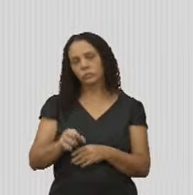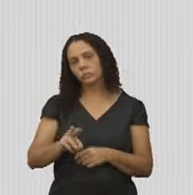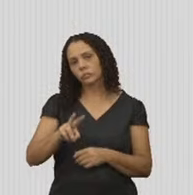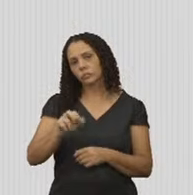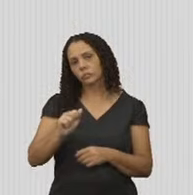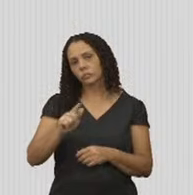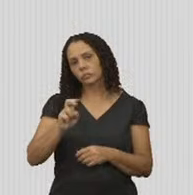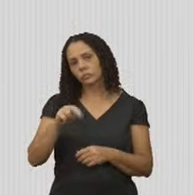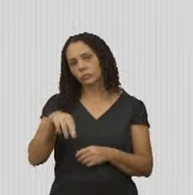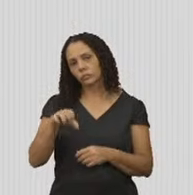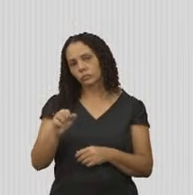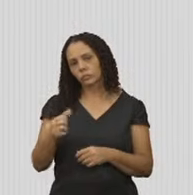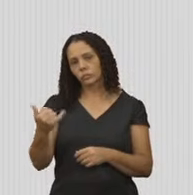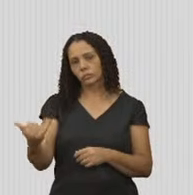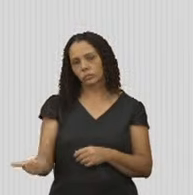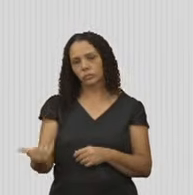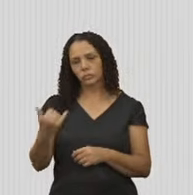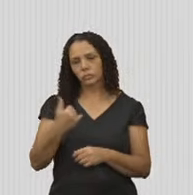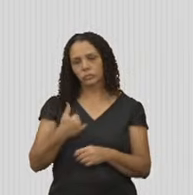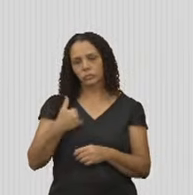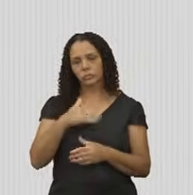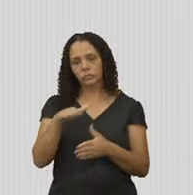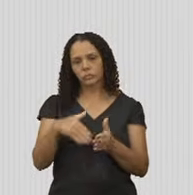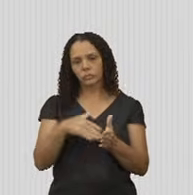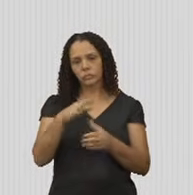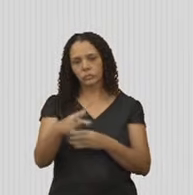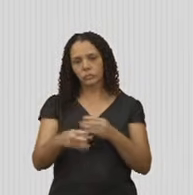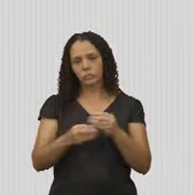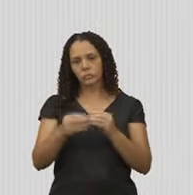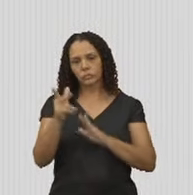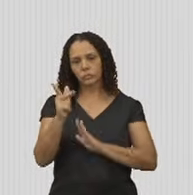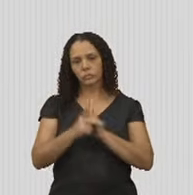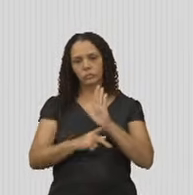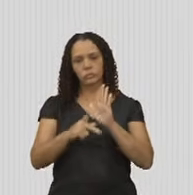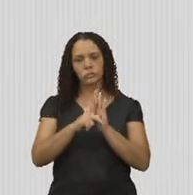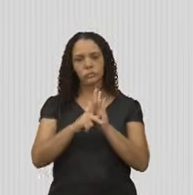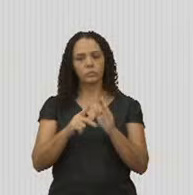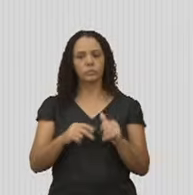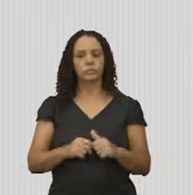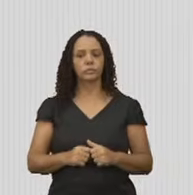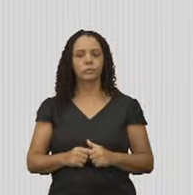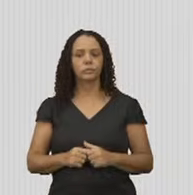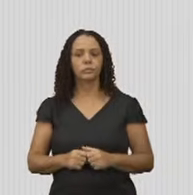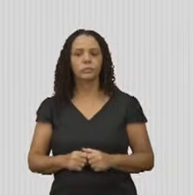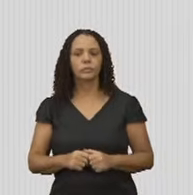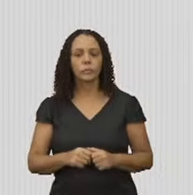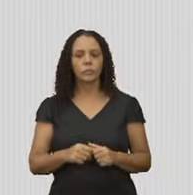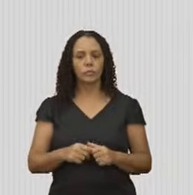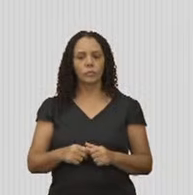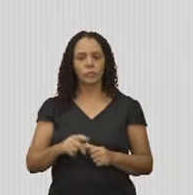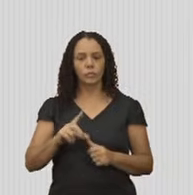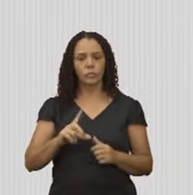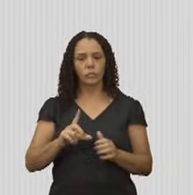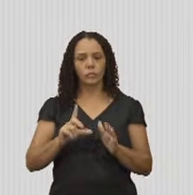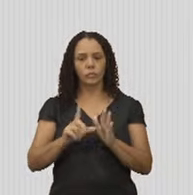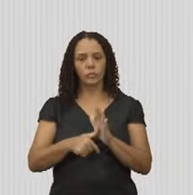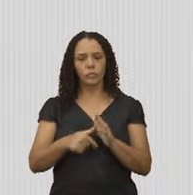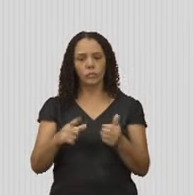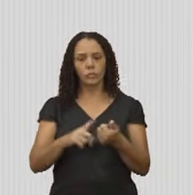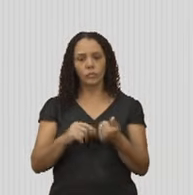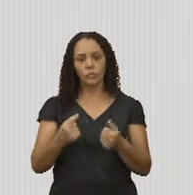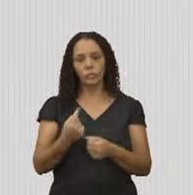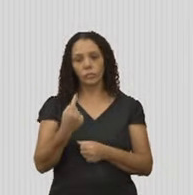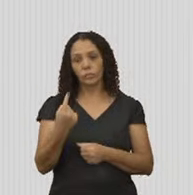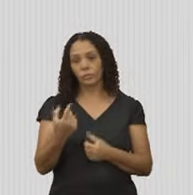que me procurou, foi a última emenda que nós colocamos a esse projeto. No próximo slide, no artigo 1º,